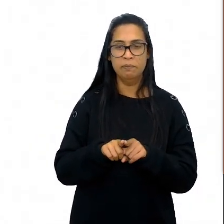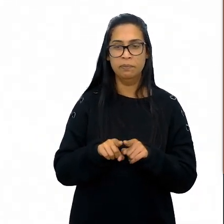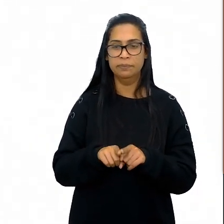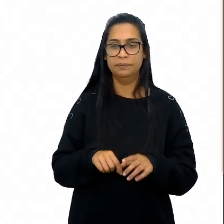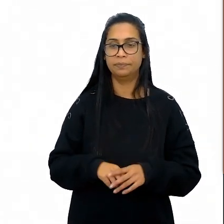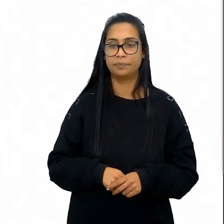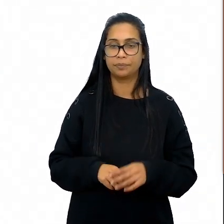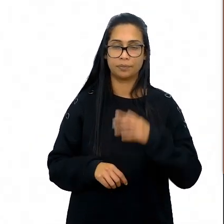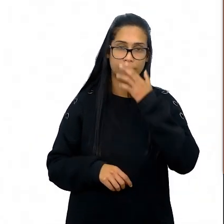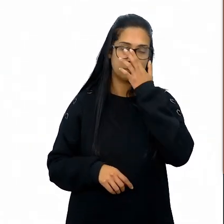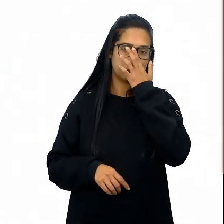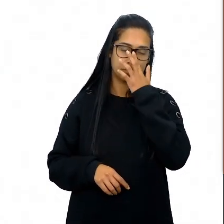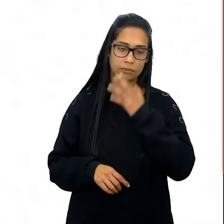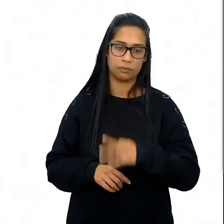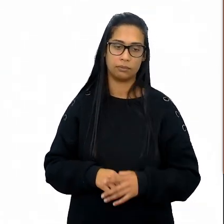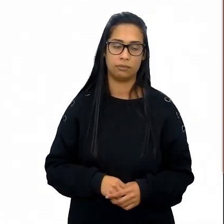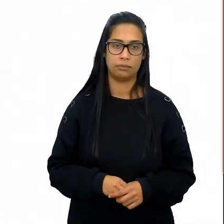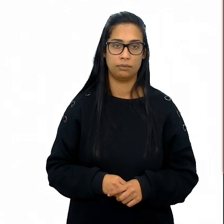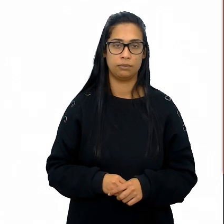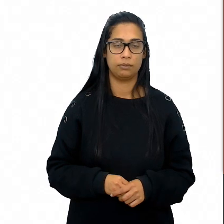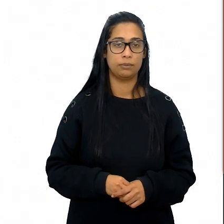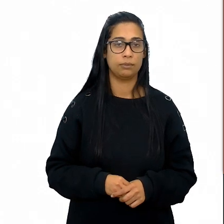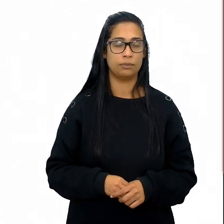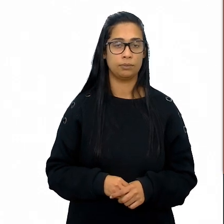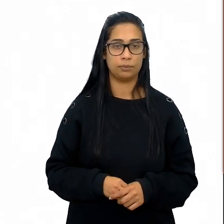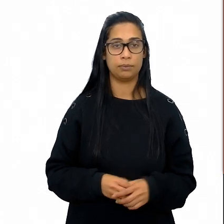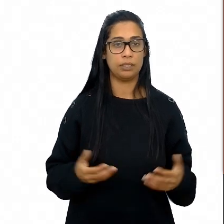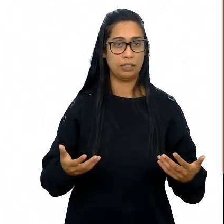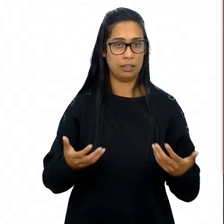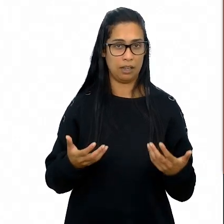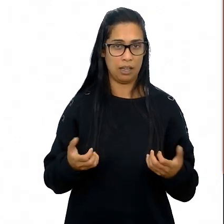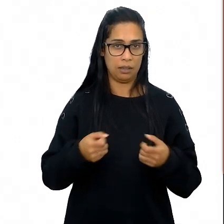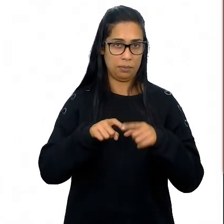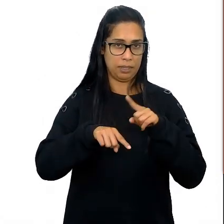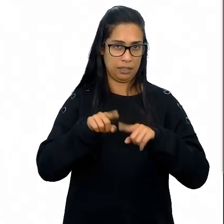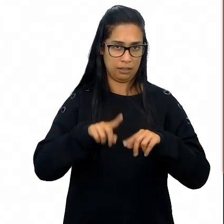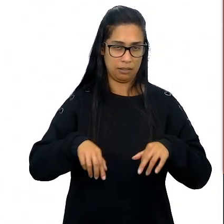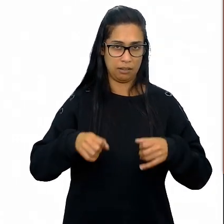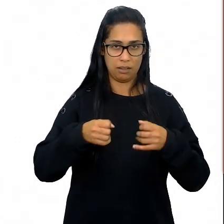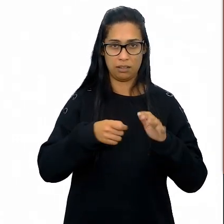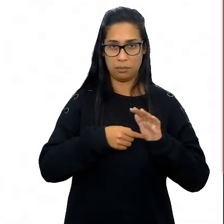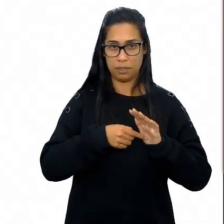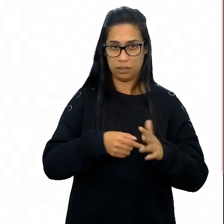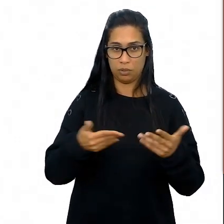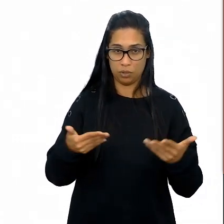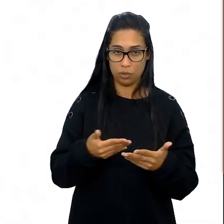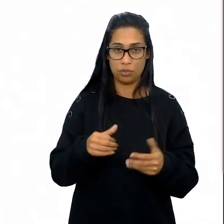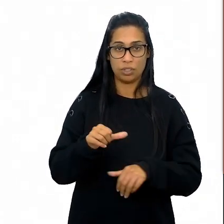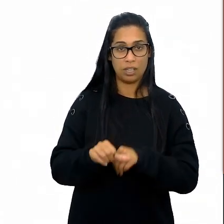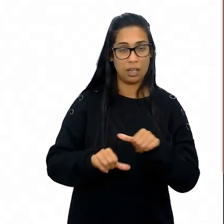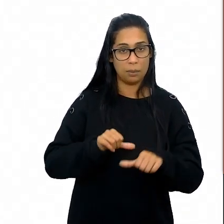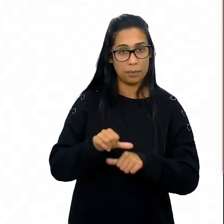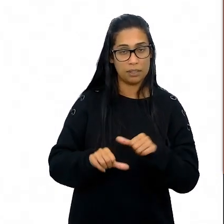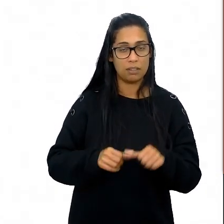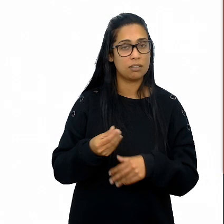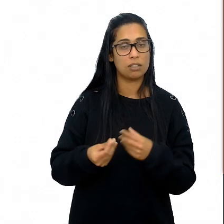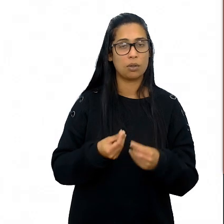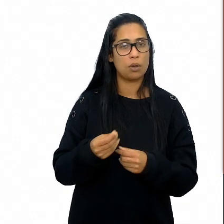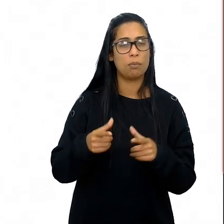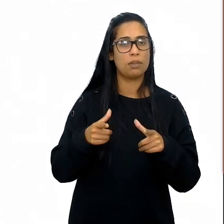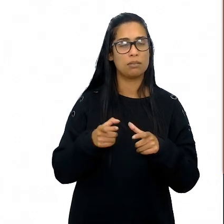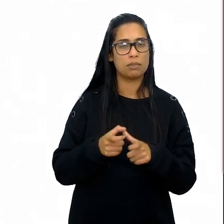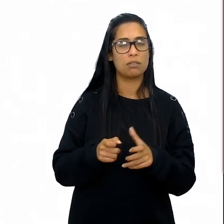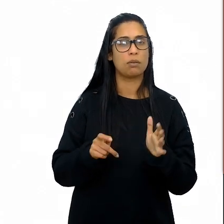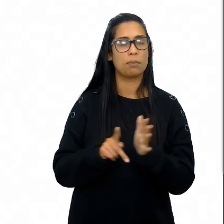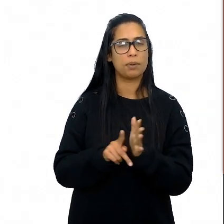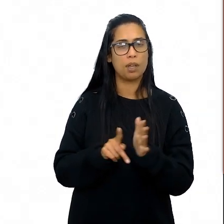e ainda nós temos ainda mais uma mais um elemento que é o que nós chamamos aí de modificador que é o uso de expressões